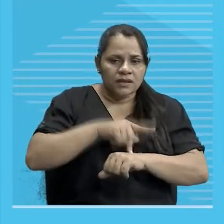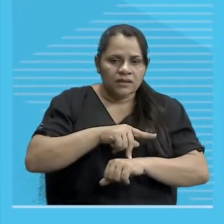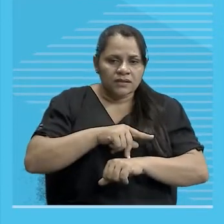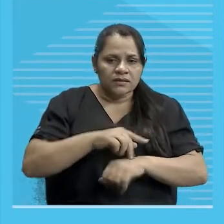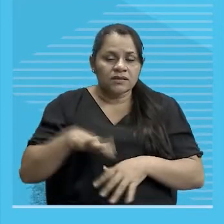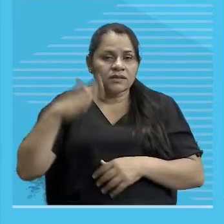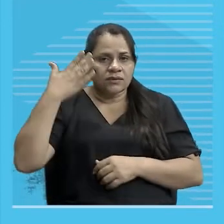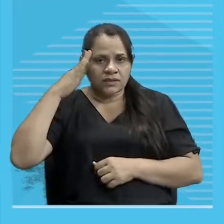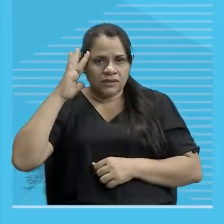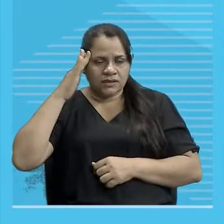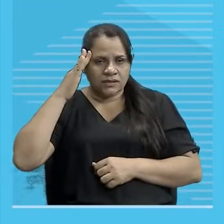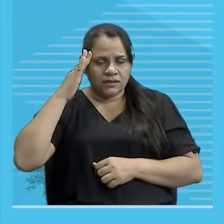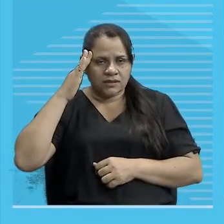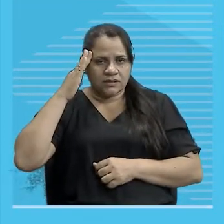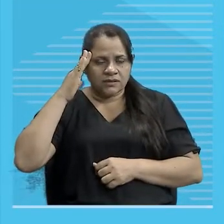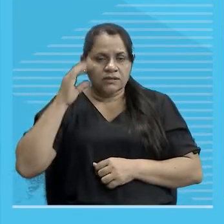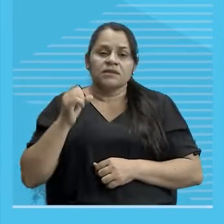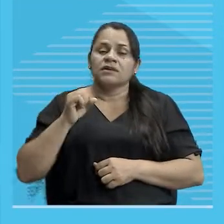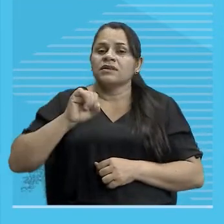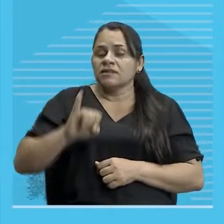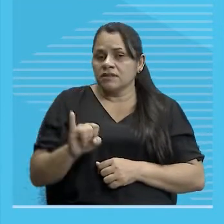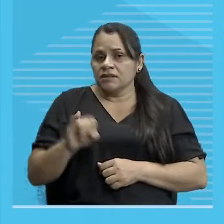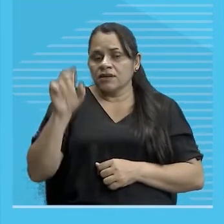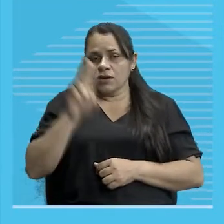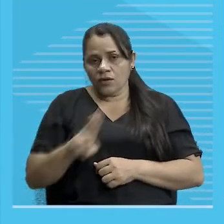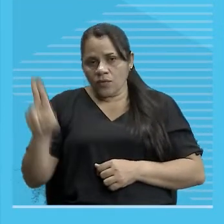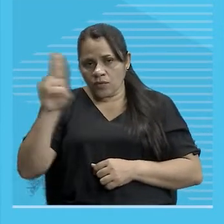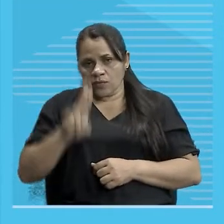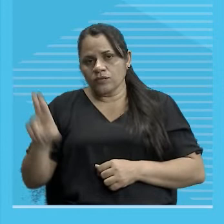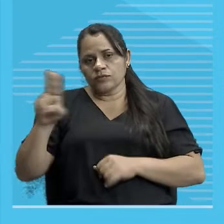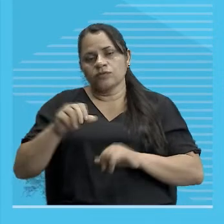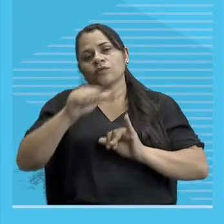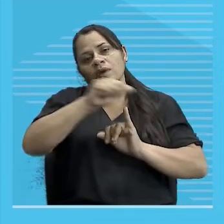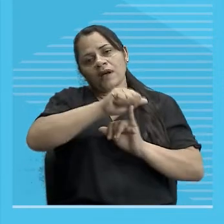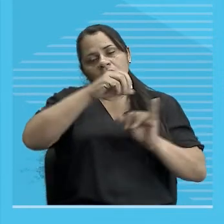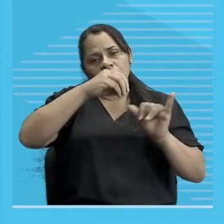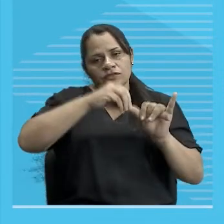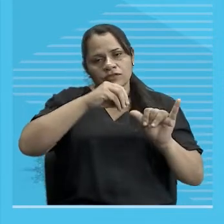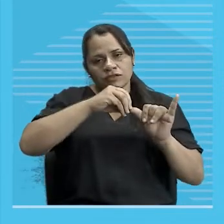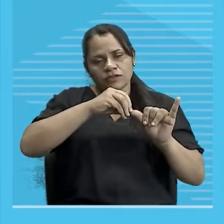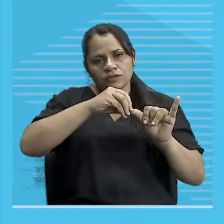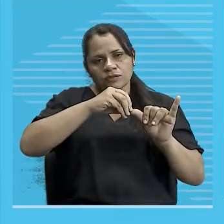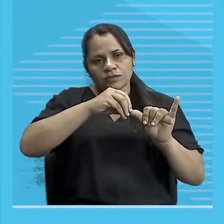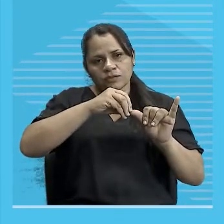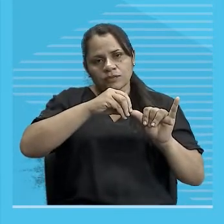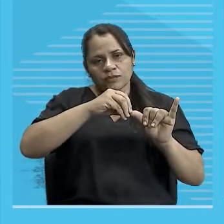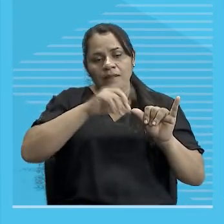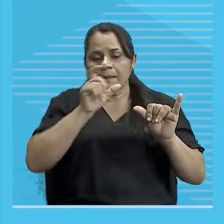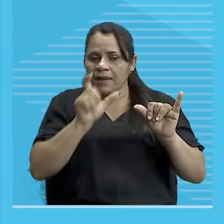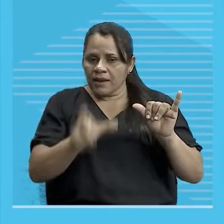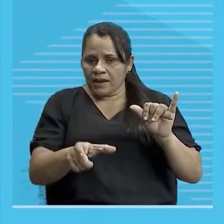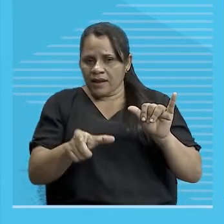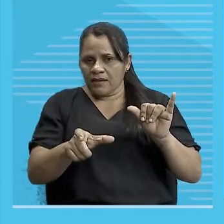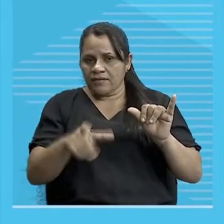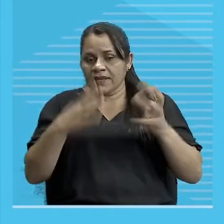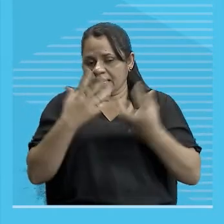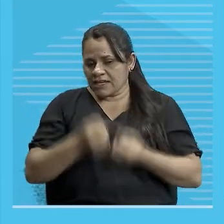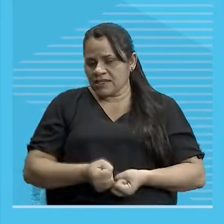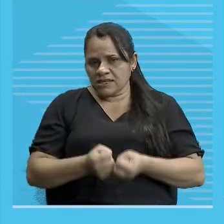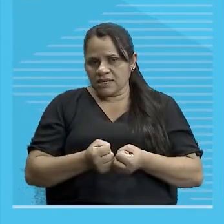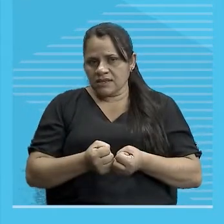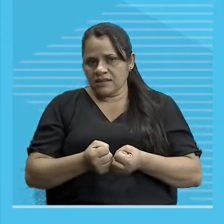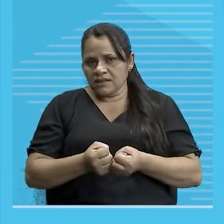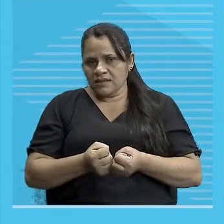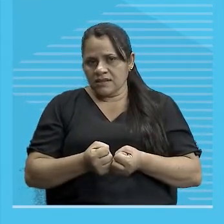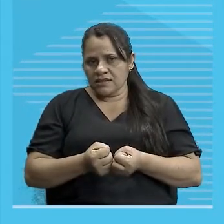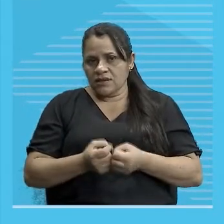Entende? Então, se eu consigo colocar artigo diante do nome de lugar, é porque ele aceita. Se ele não, se eu não conseguir, é porque ele não aceita. Então,